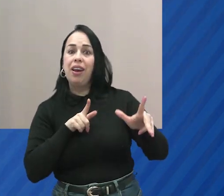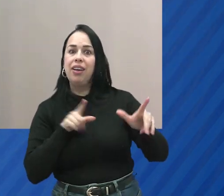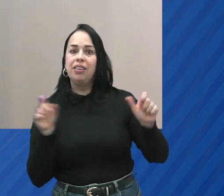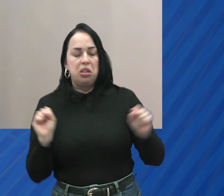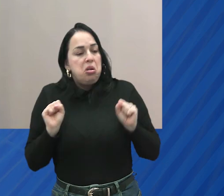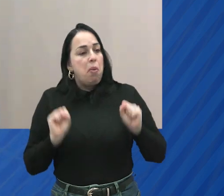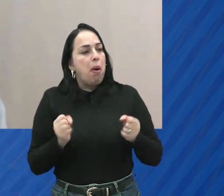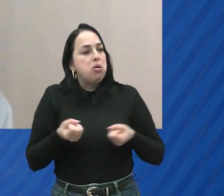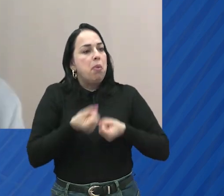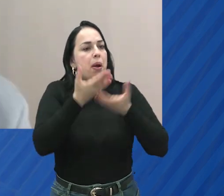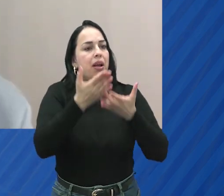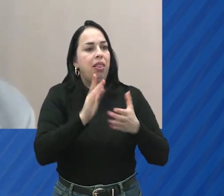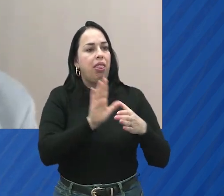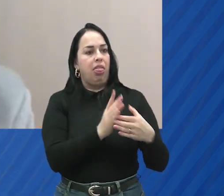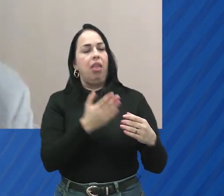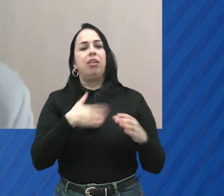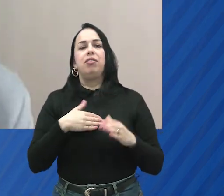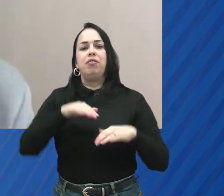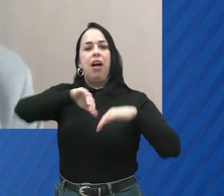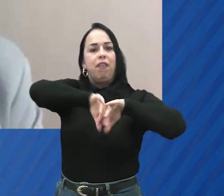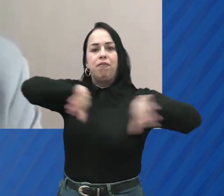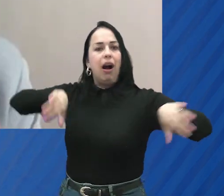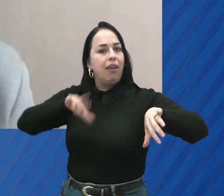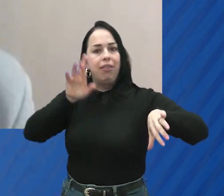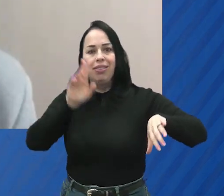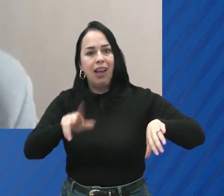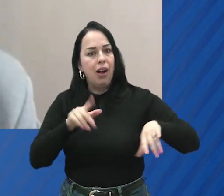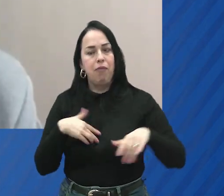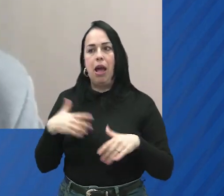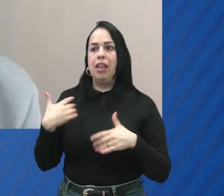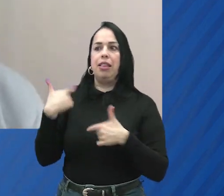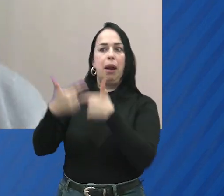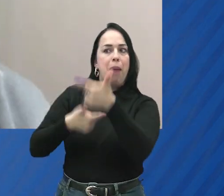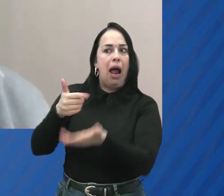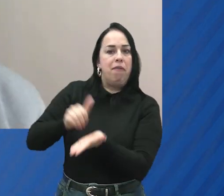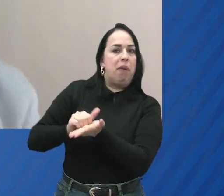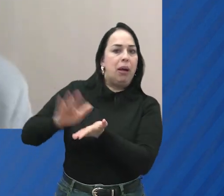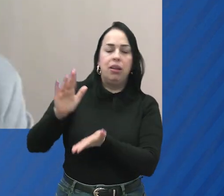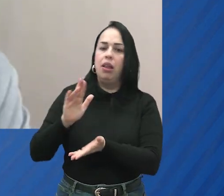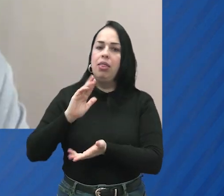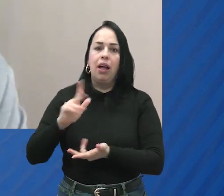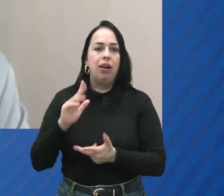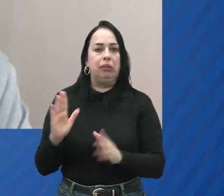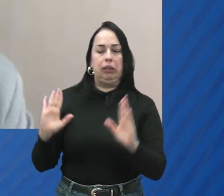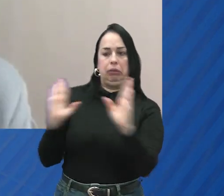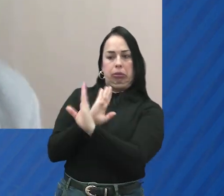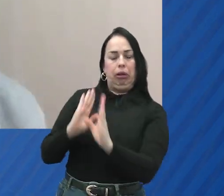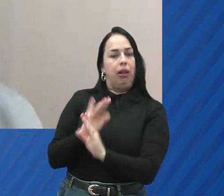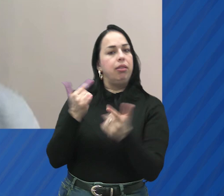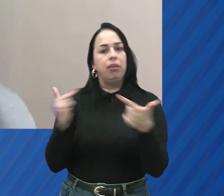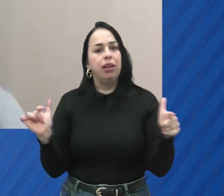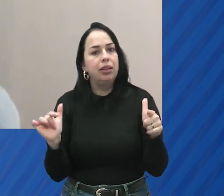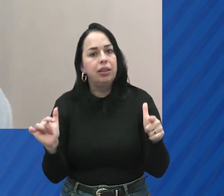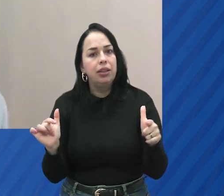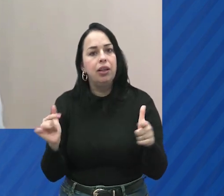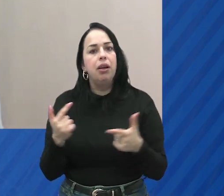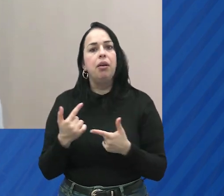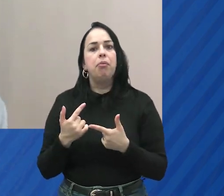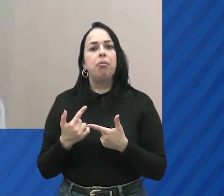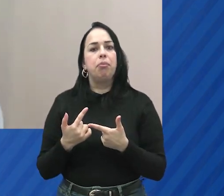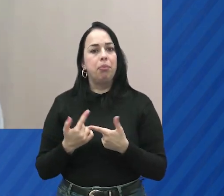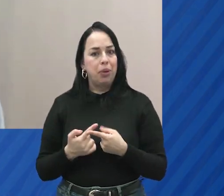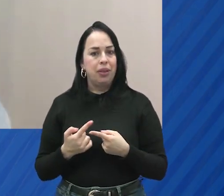por exemplo, e você não vai ser excluído, nem vai ser expulso do trabalho, não vai perder o emprego, nem vai sofrer algum tipo de sanção